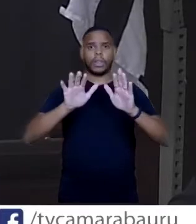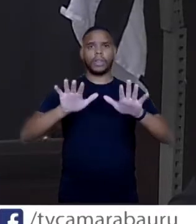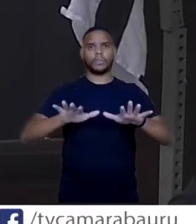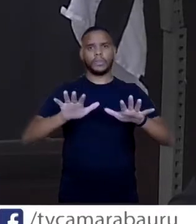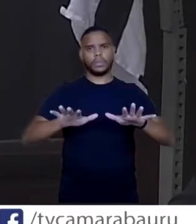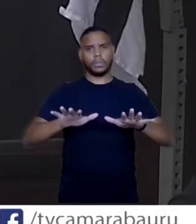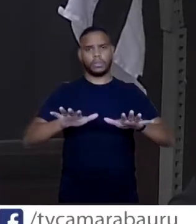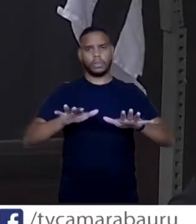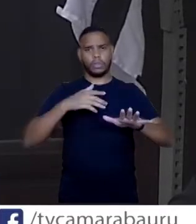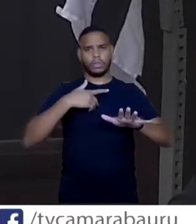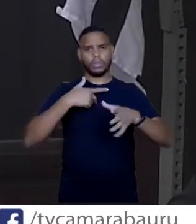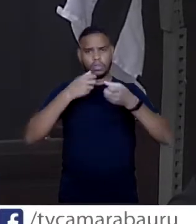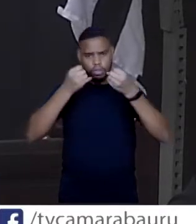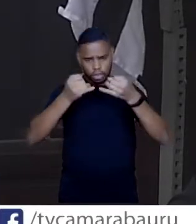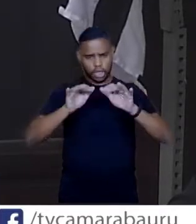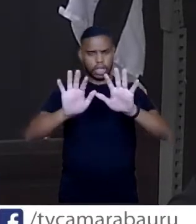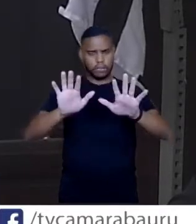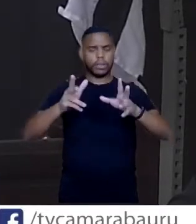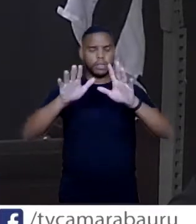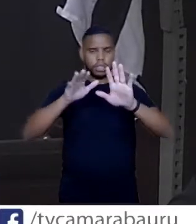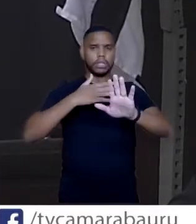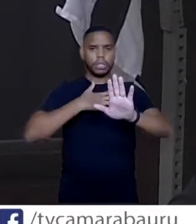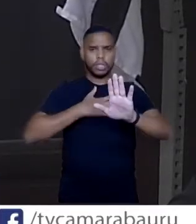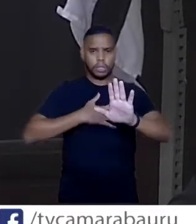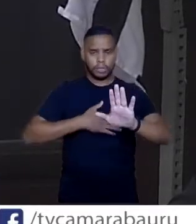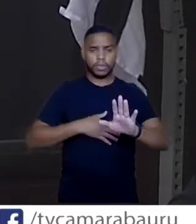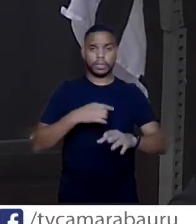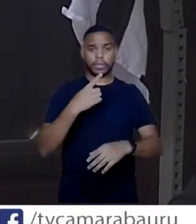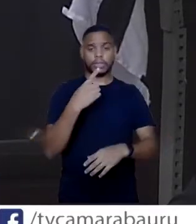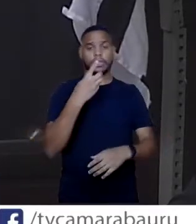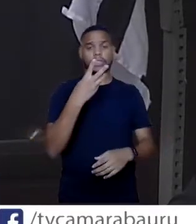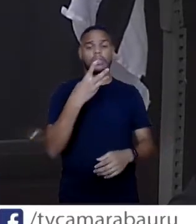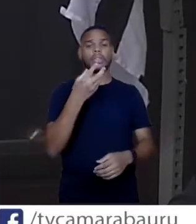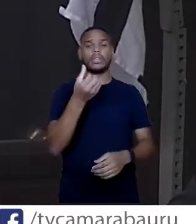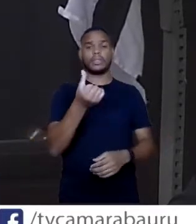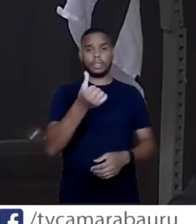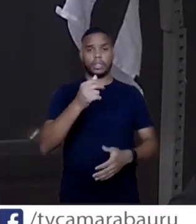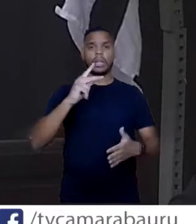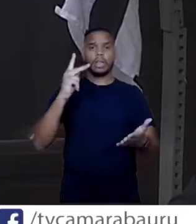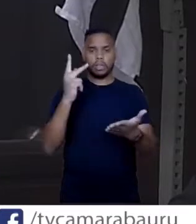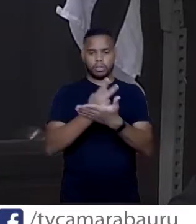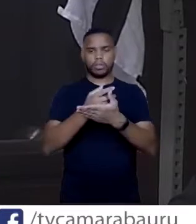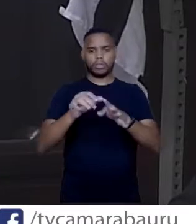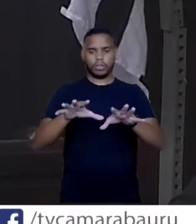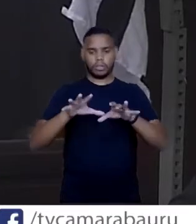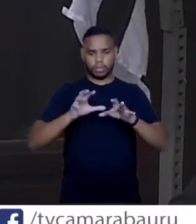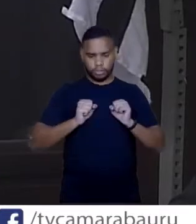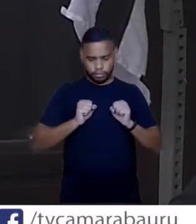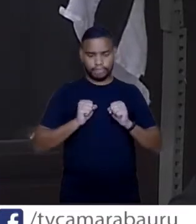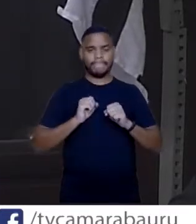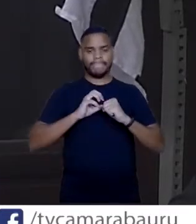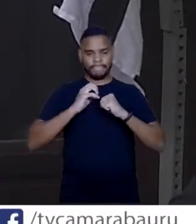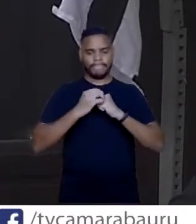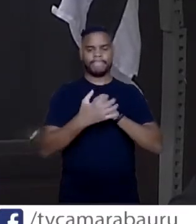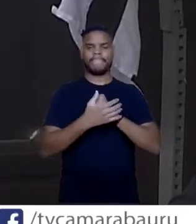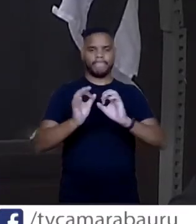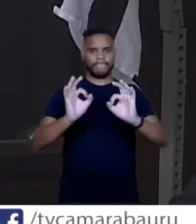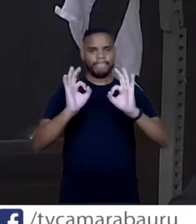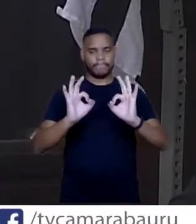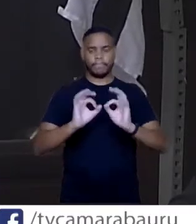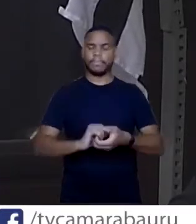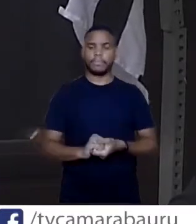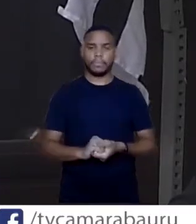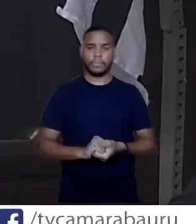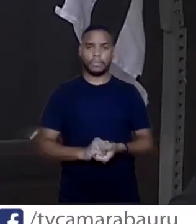chegar lá country 136 casos positivos do brasil e